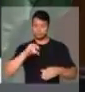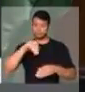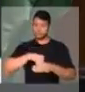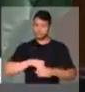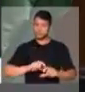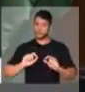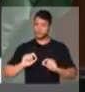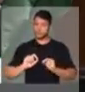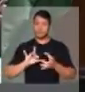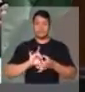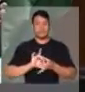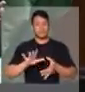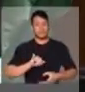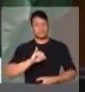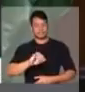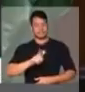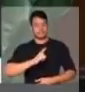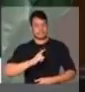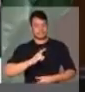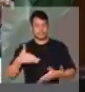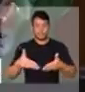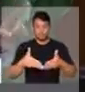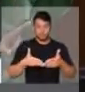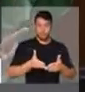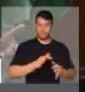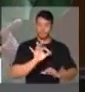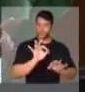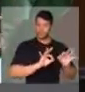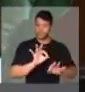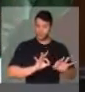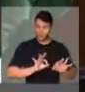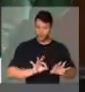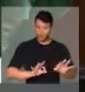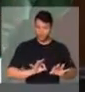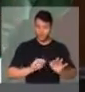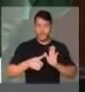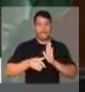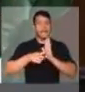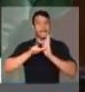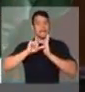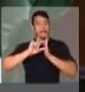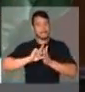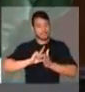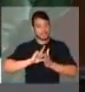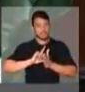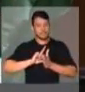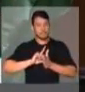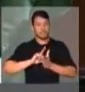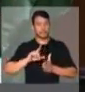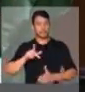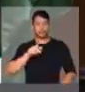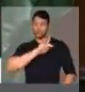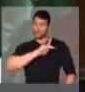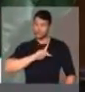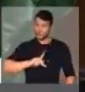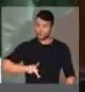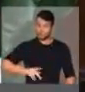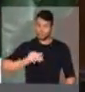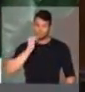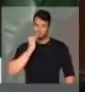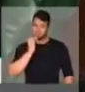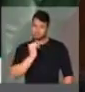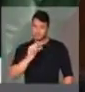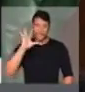que a cada questão de ordem apresentada por qualquer parlamentar, antes do pronunciamento final da